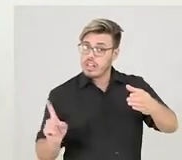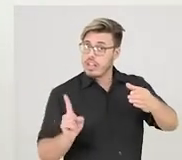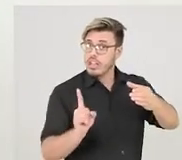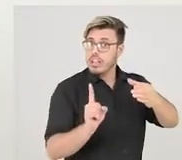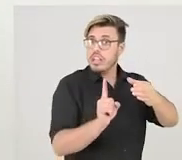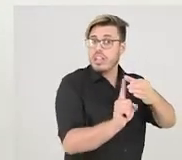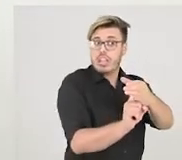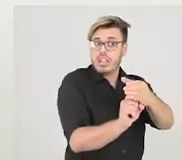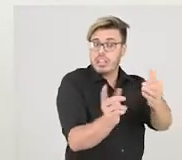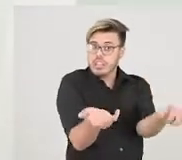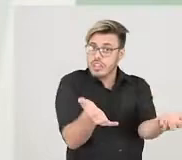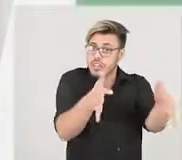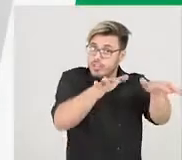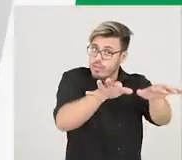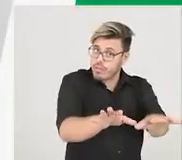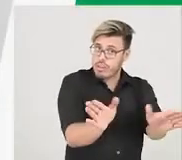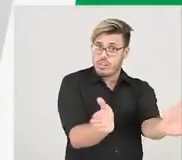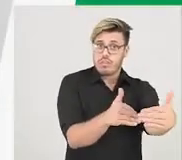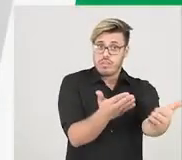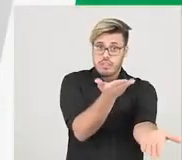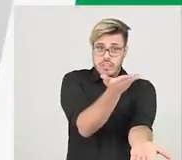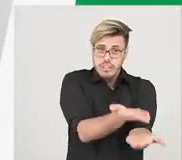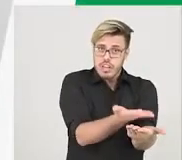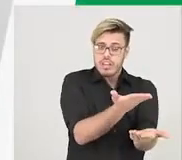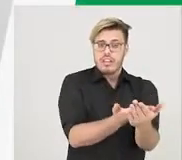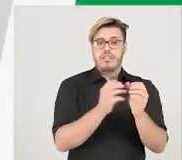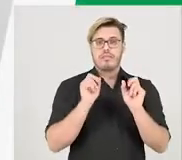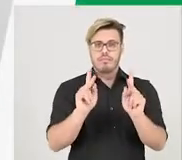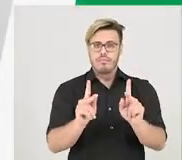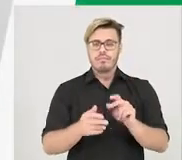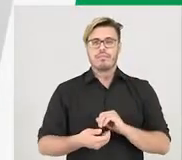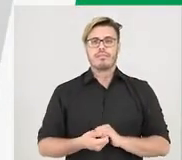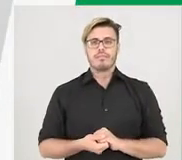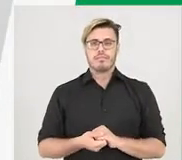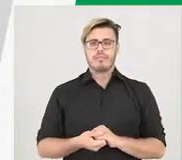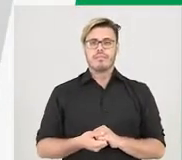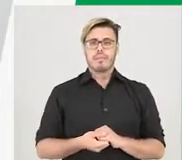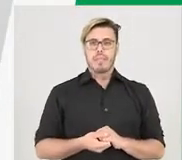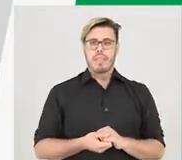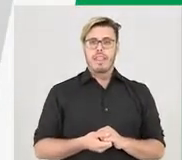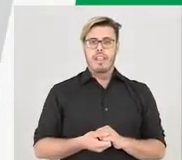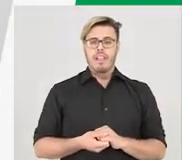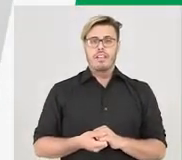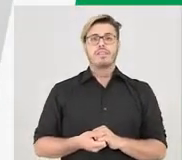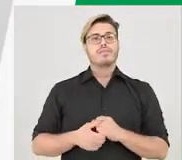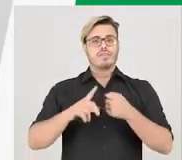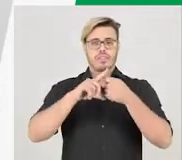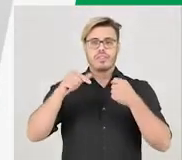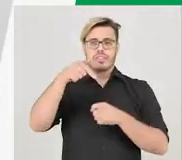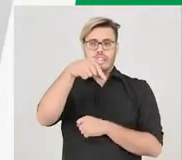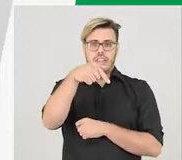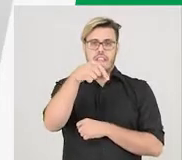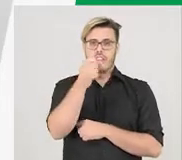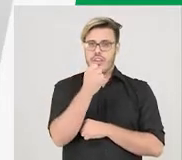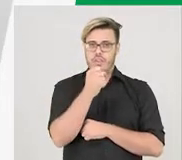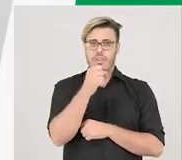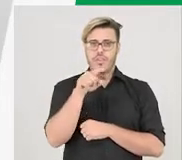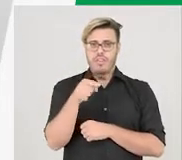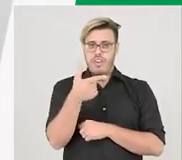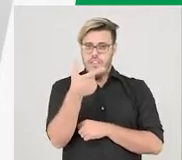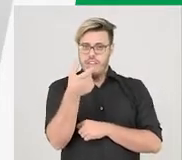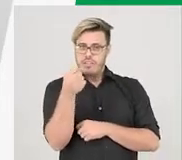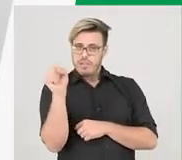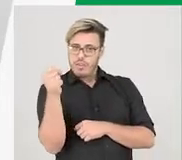Ainda na deliberação 7828, traz que as diretrizes curriculares nacionais para todas as